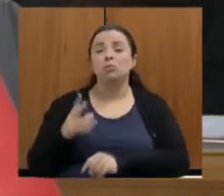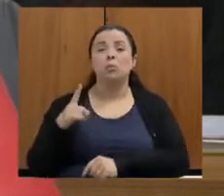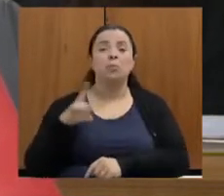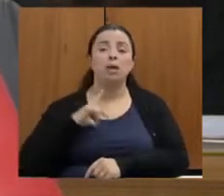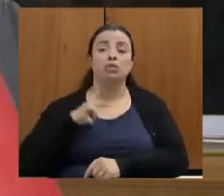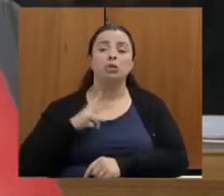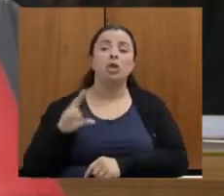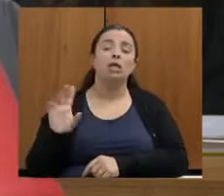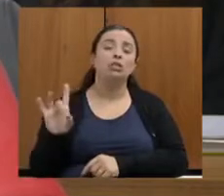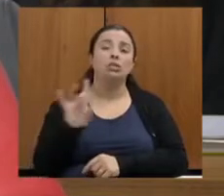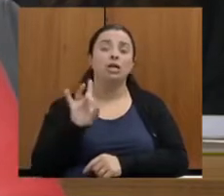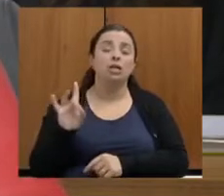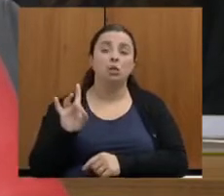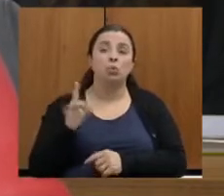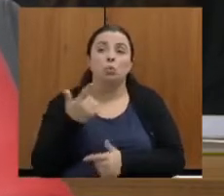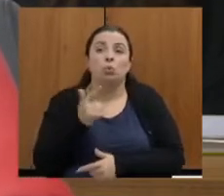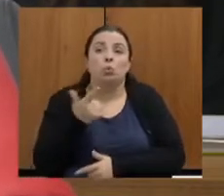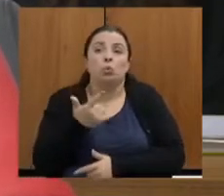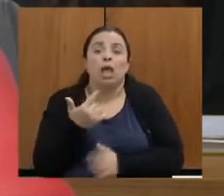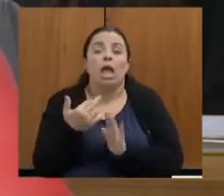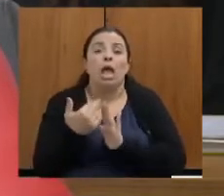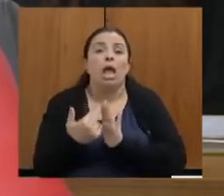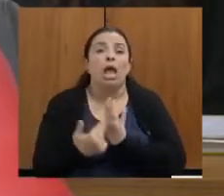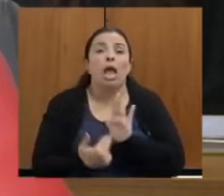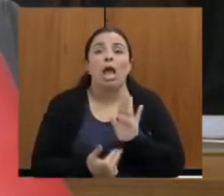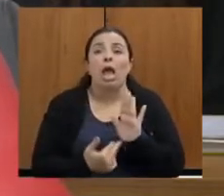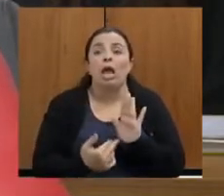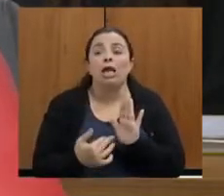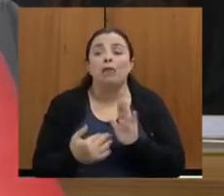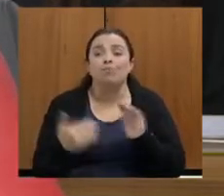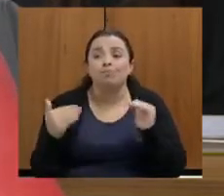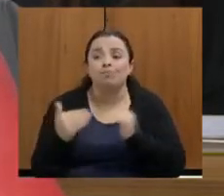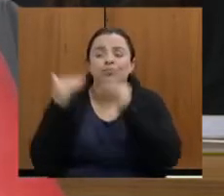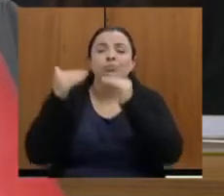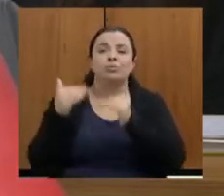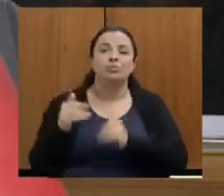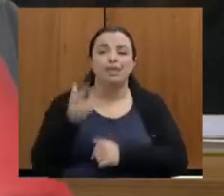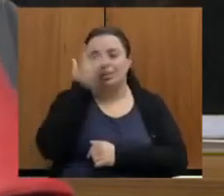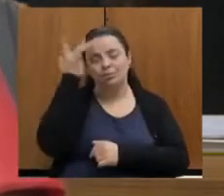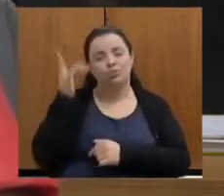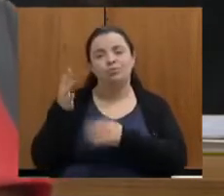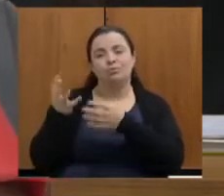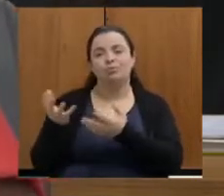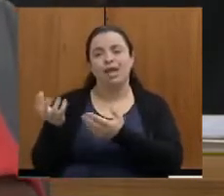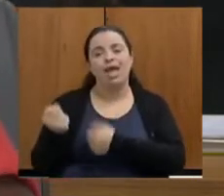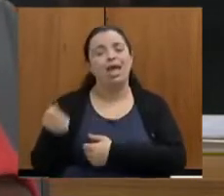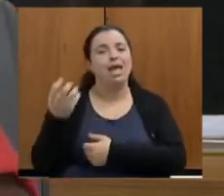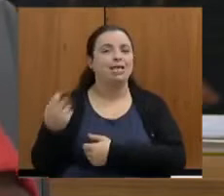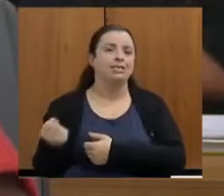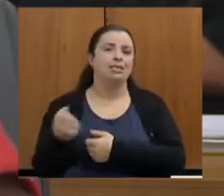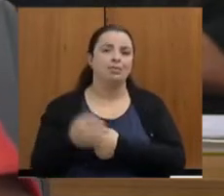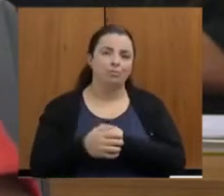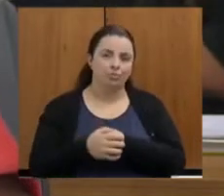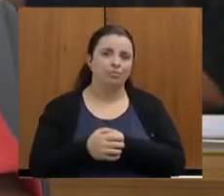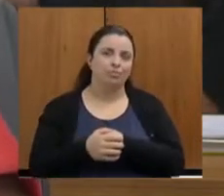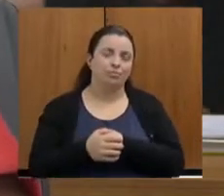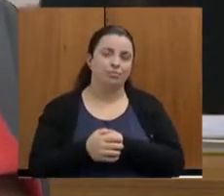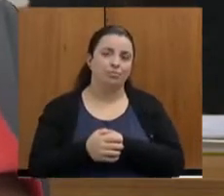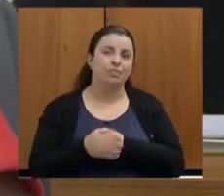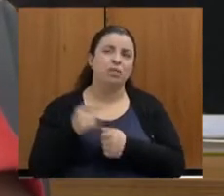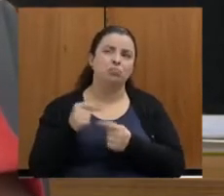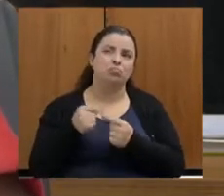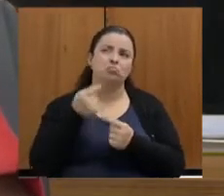não estabelece critérios justos para as que as pessoas recebam recentemente nas